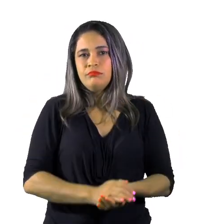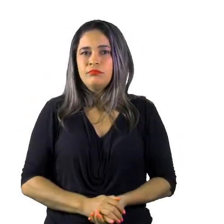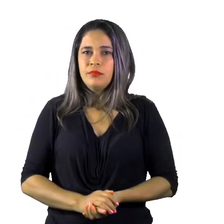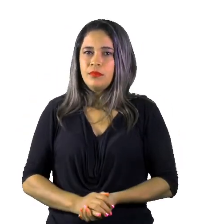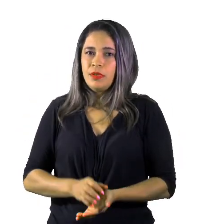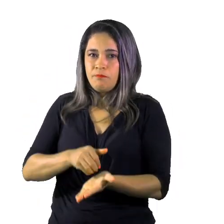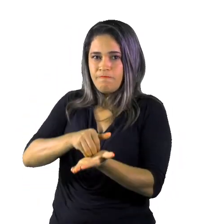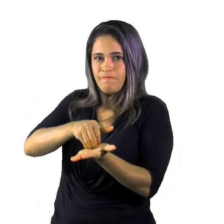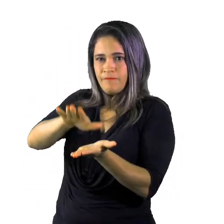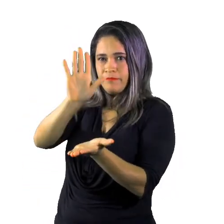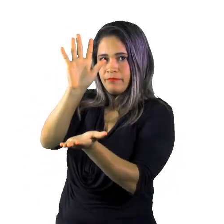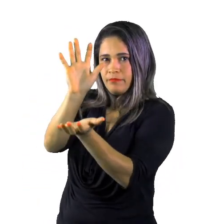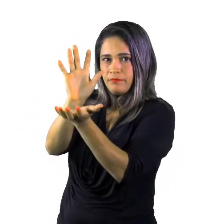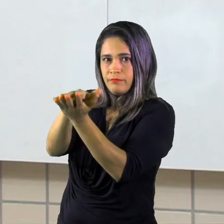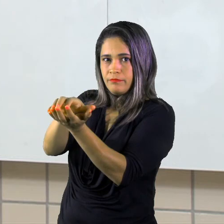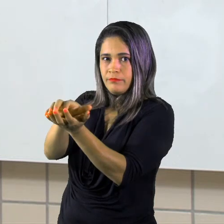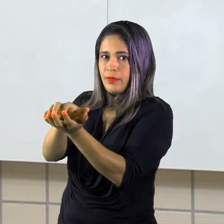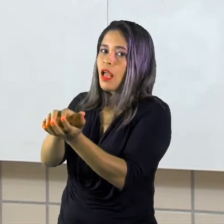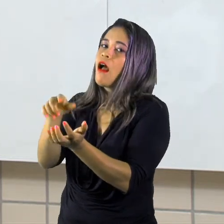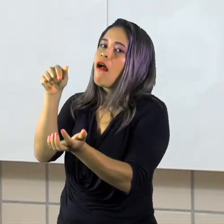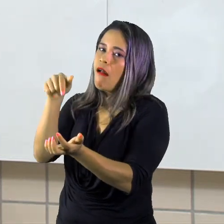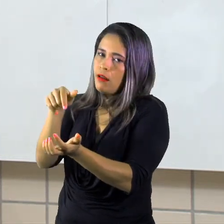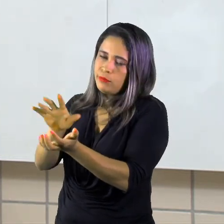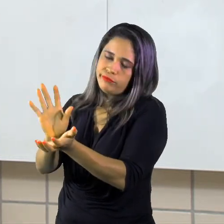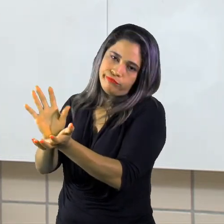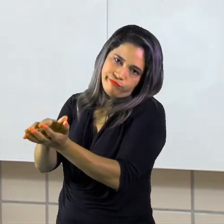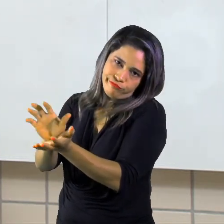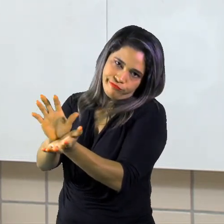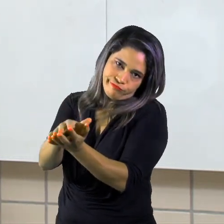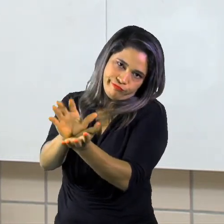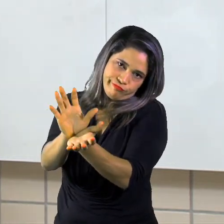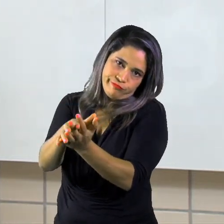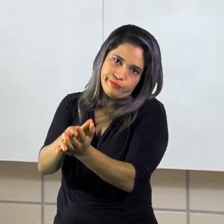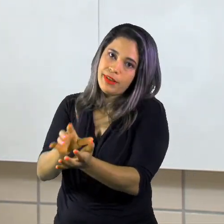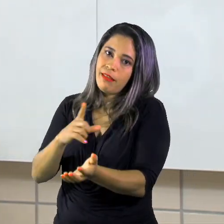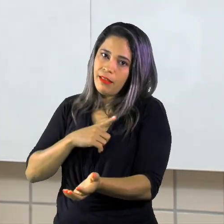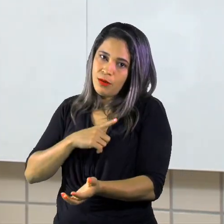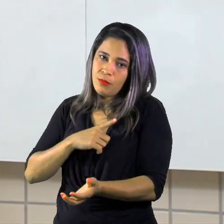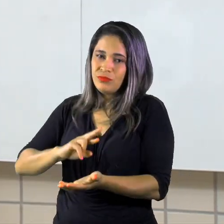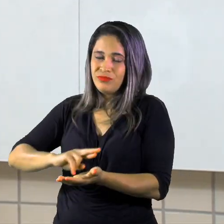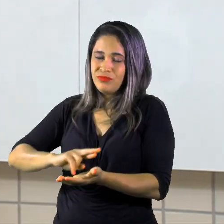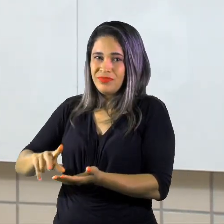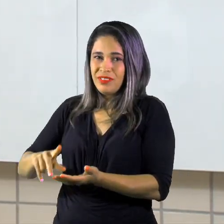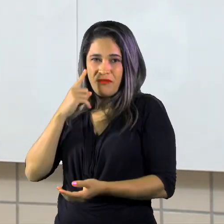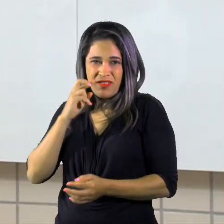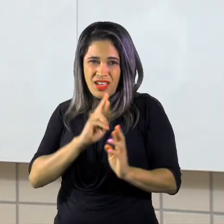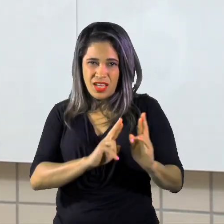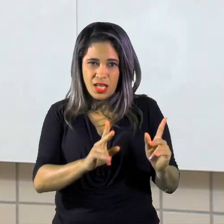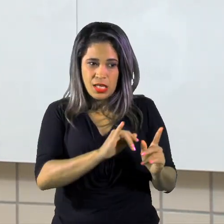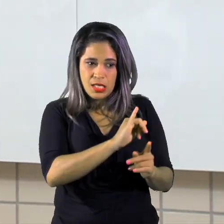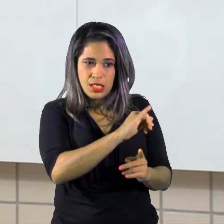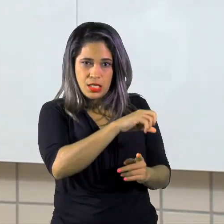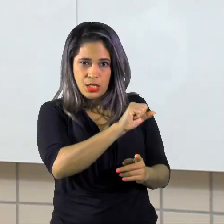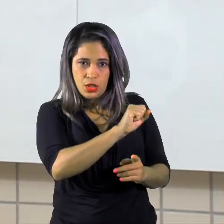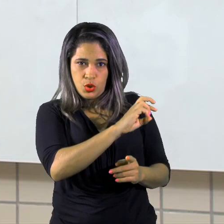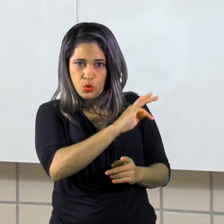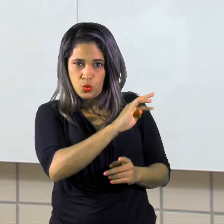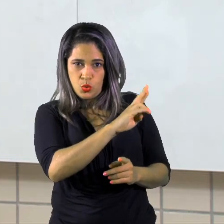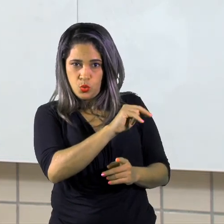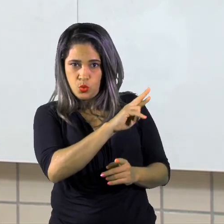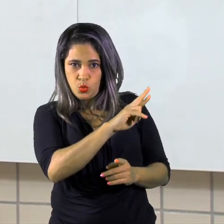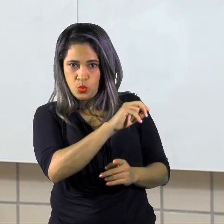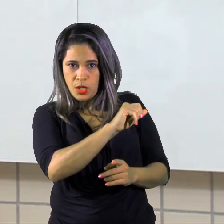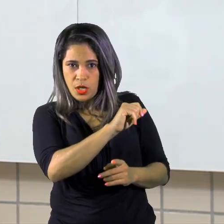do país acaba gerando desemprego. Conseguiram compreender a diferença entre estrutural e conjuntural, ok?